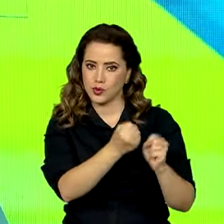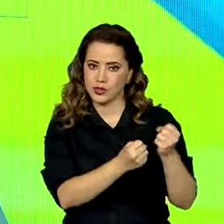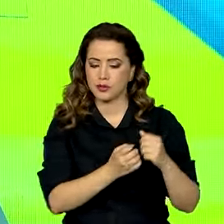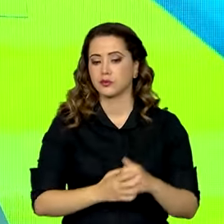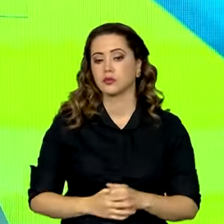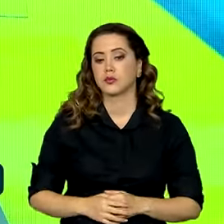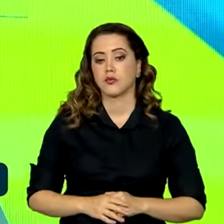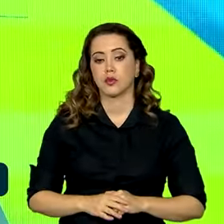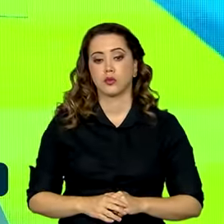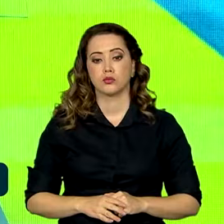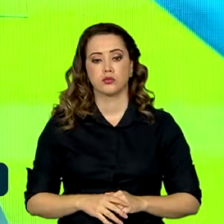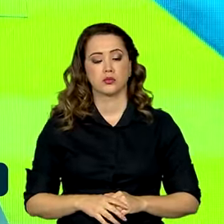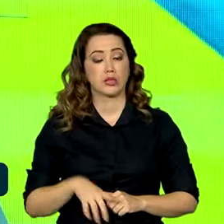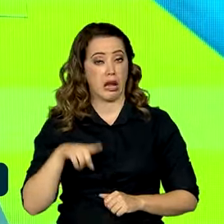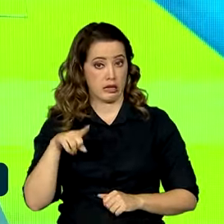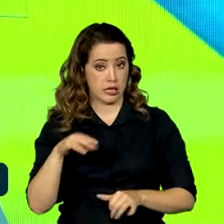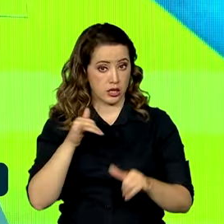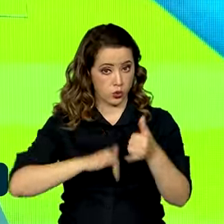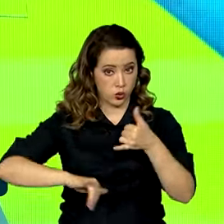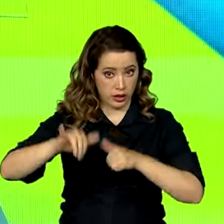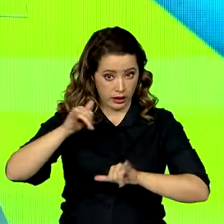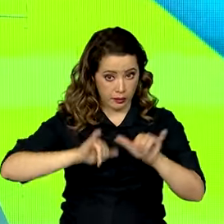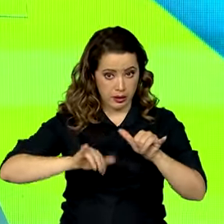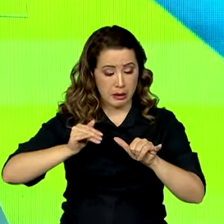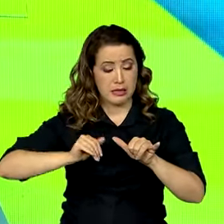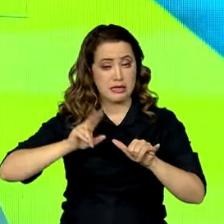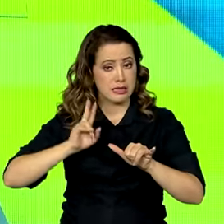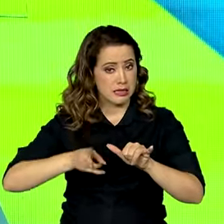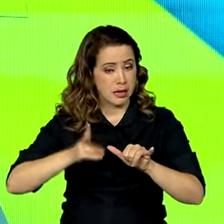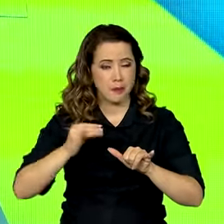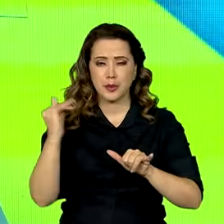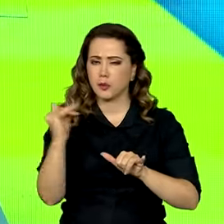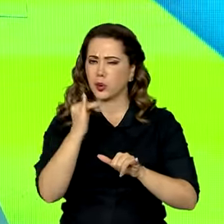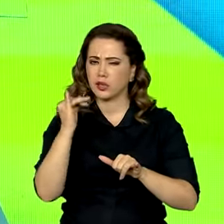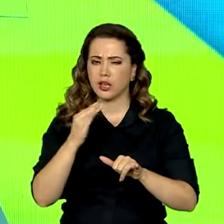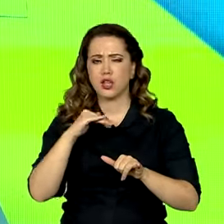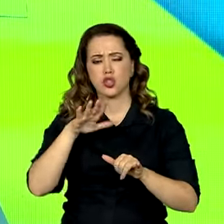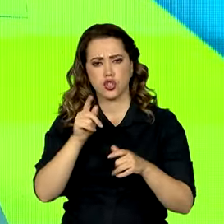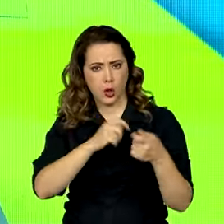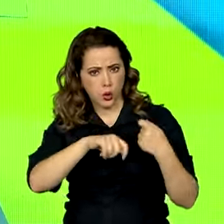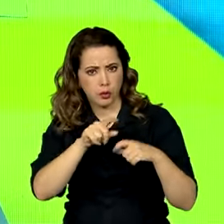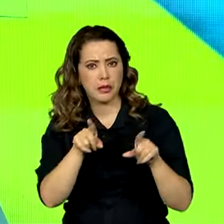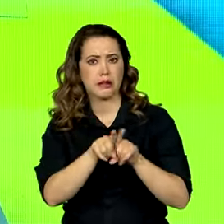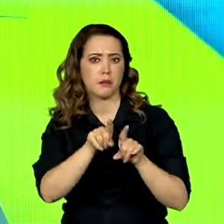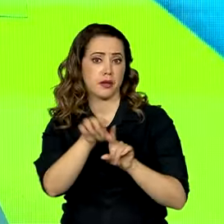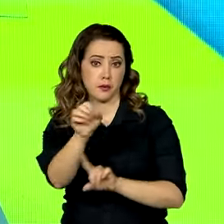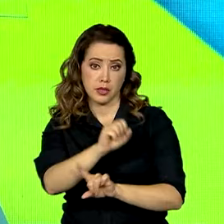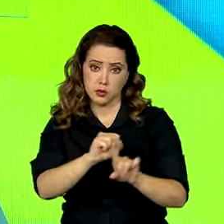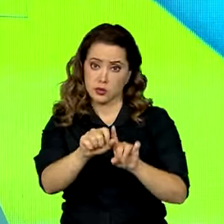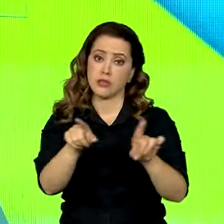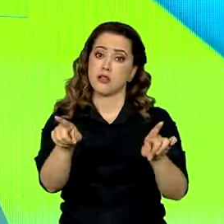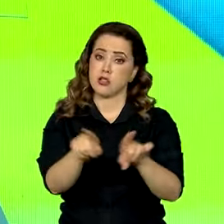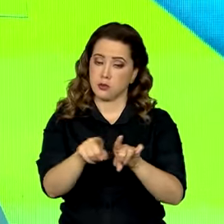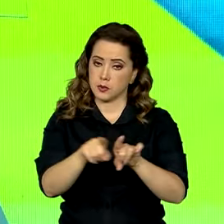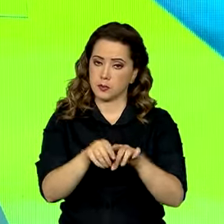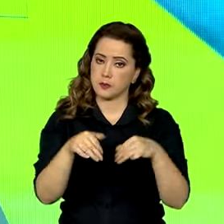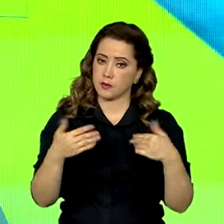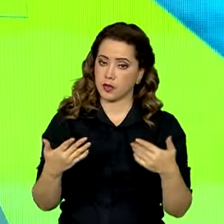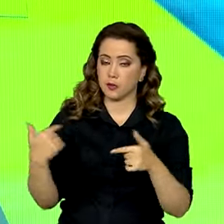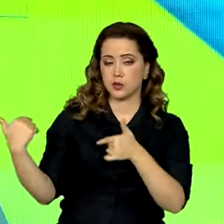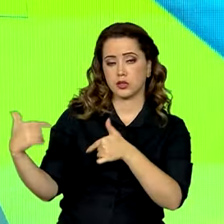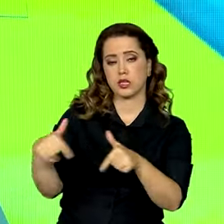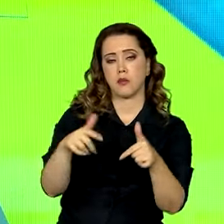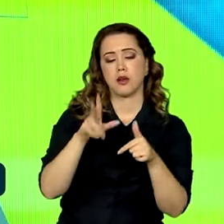dia mais importante, não apenas do ponto de vista econômico, mas também para toda a sociedade, por sua